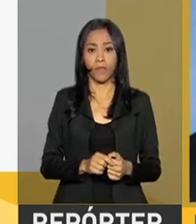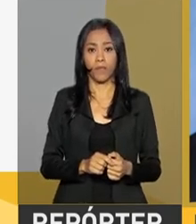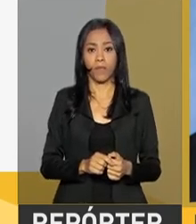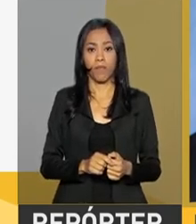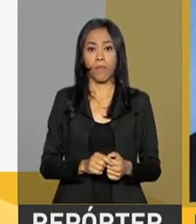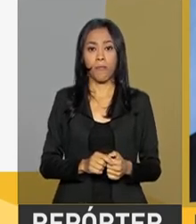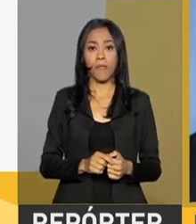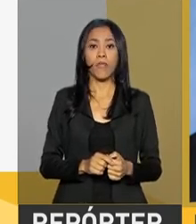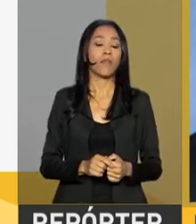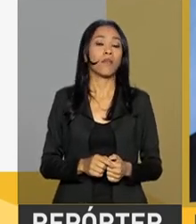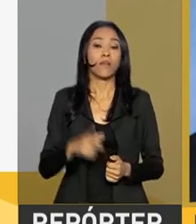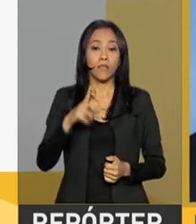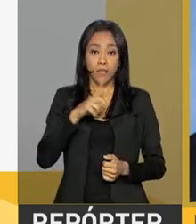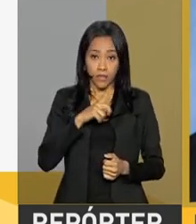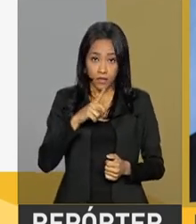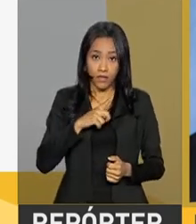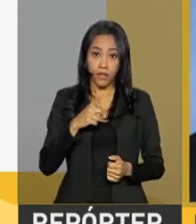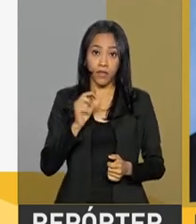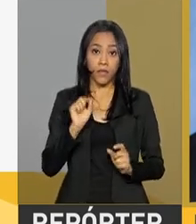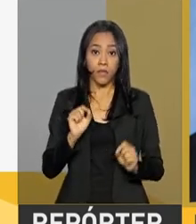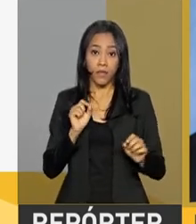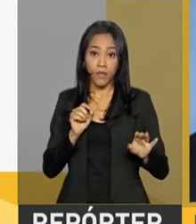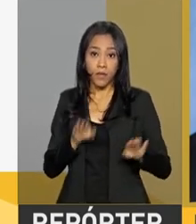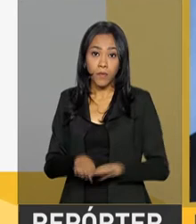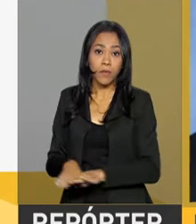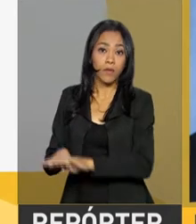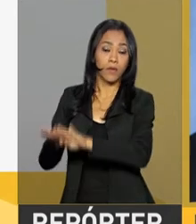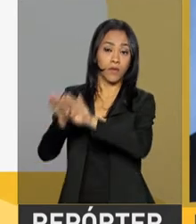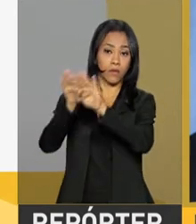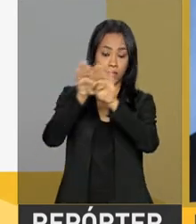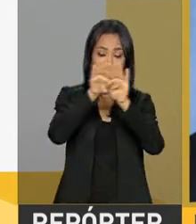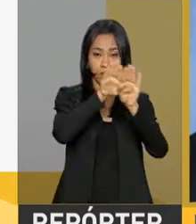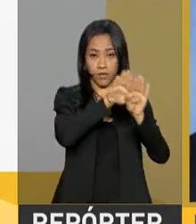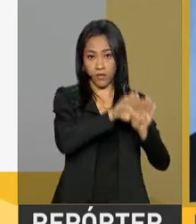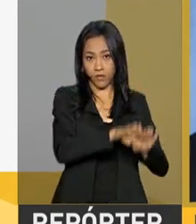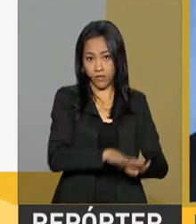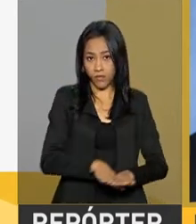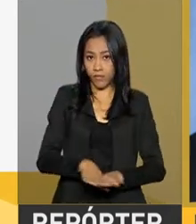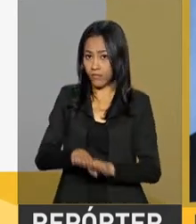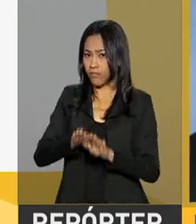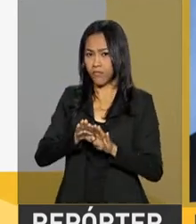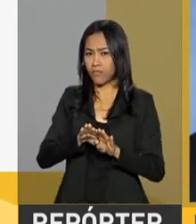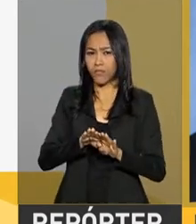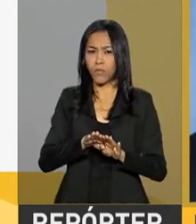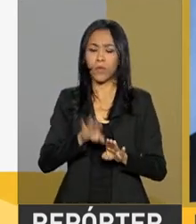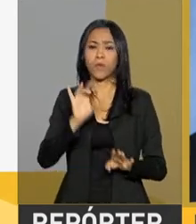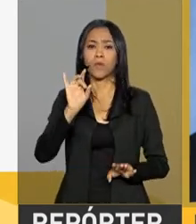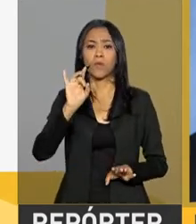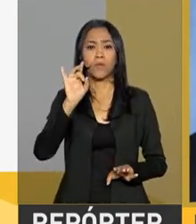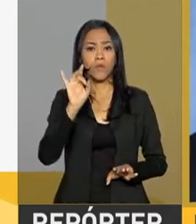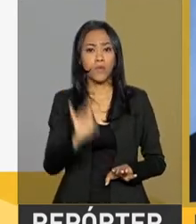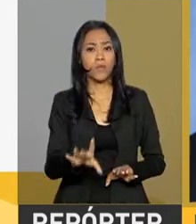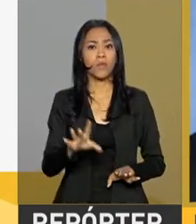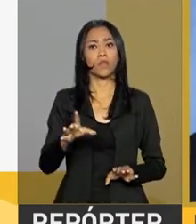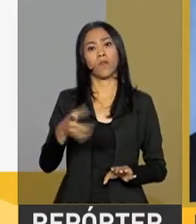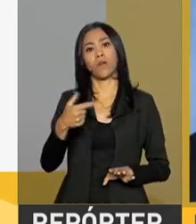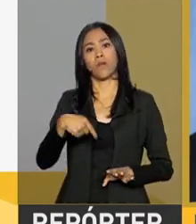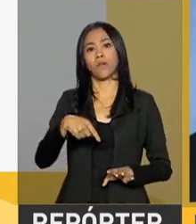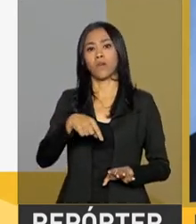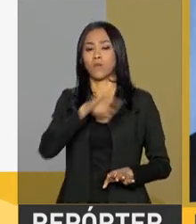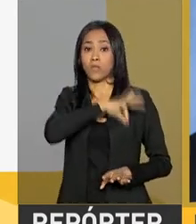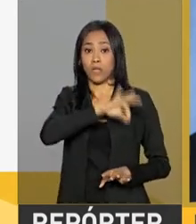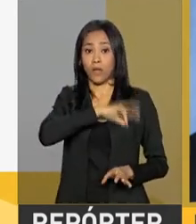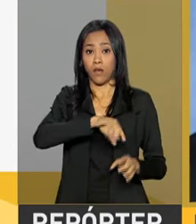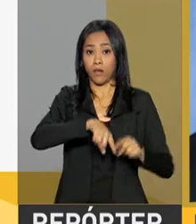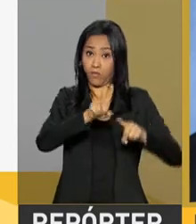estabelece uma maior igualdade entre não só o diversas faixas de renda mas entre aqueles